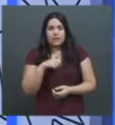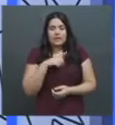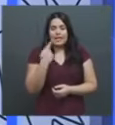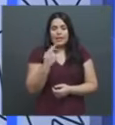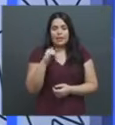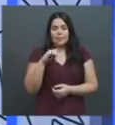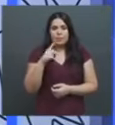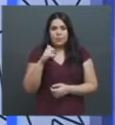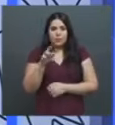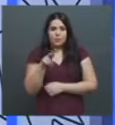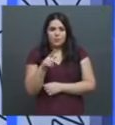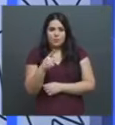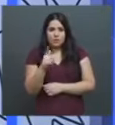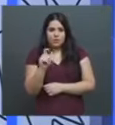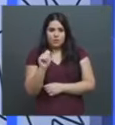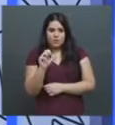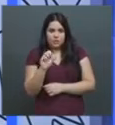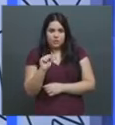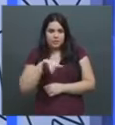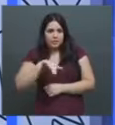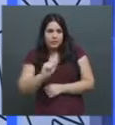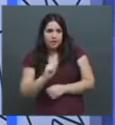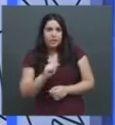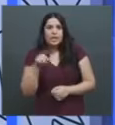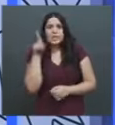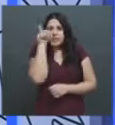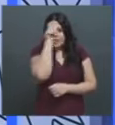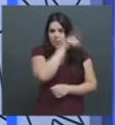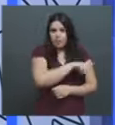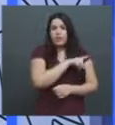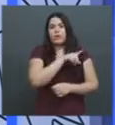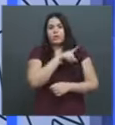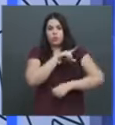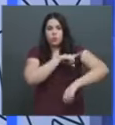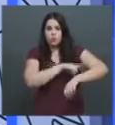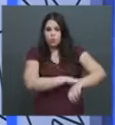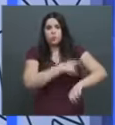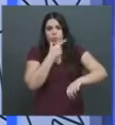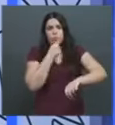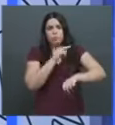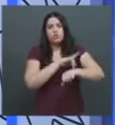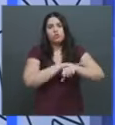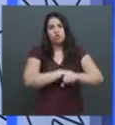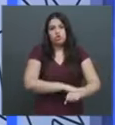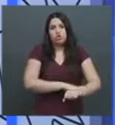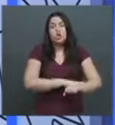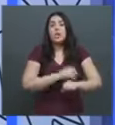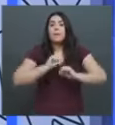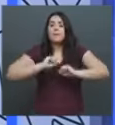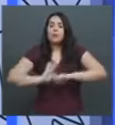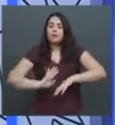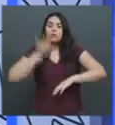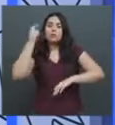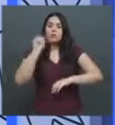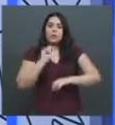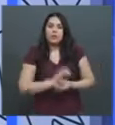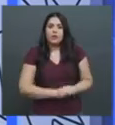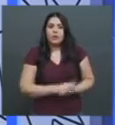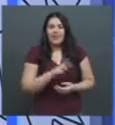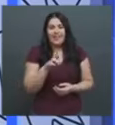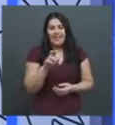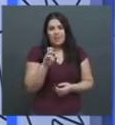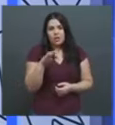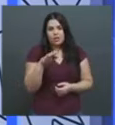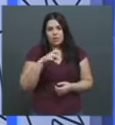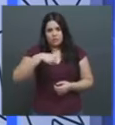hiperplasia e dificulta a passagem da urina, né? Então pode acontecer a retenção da